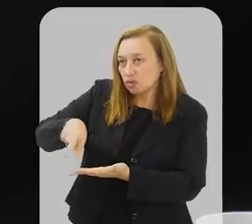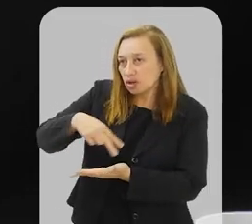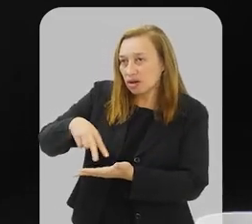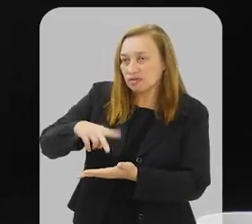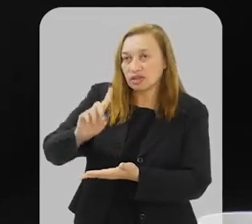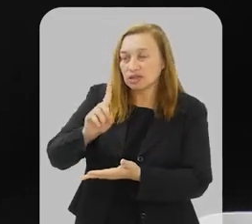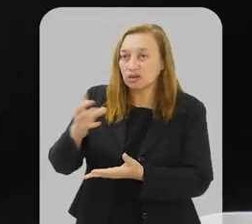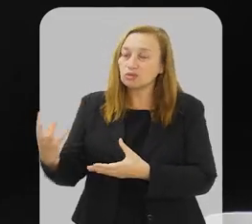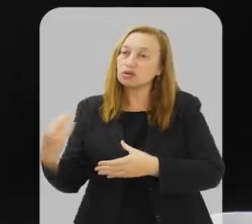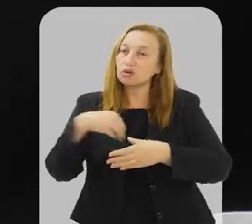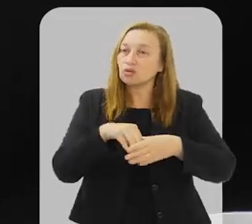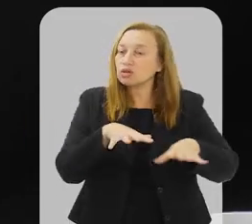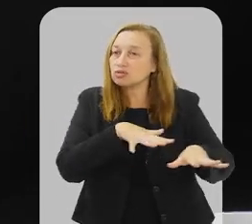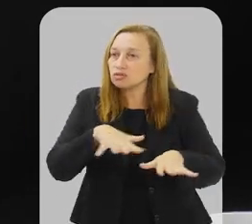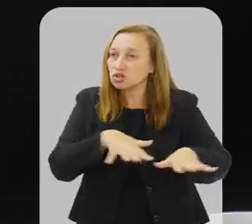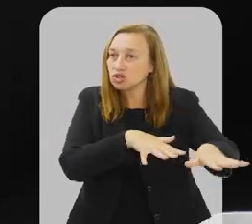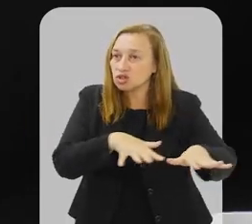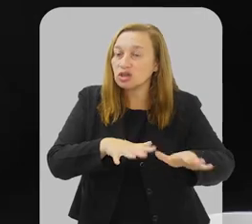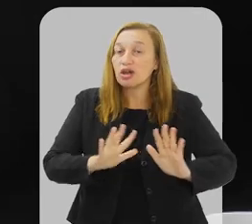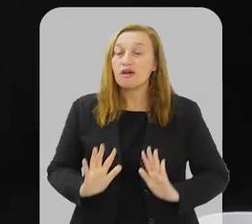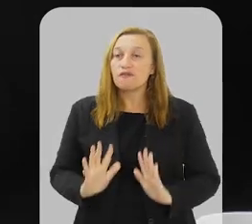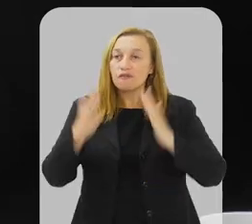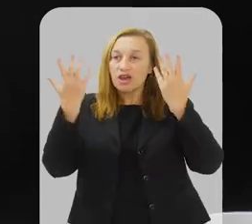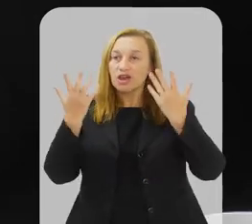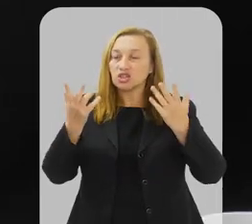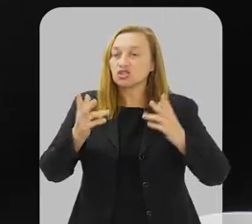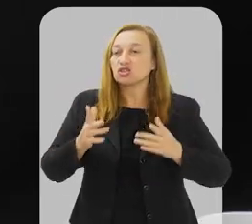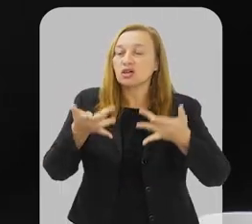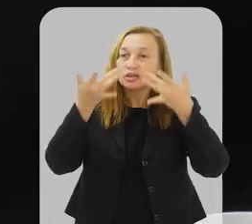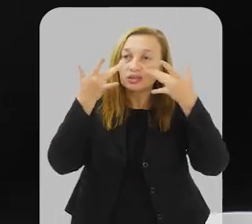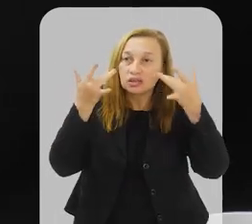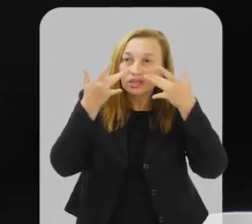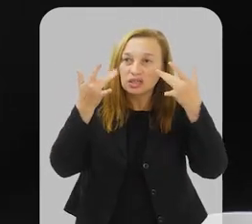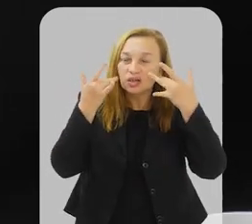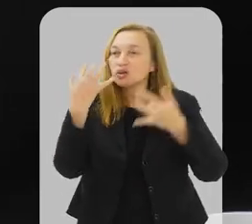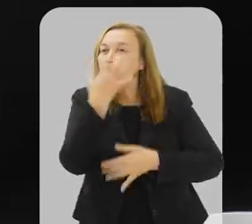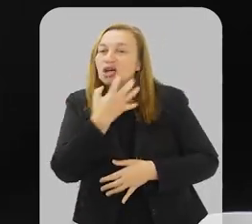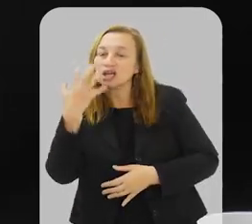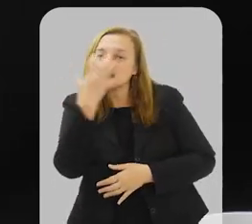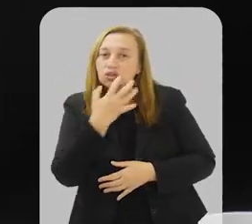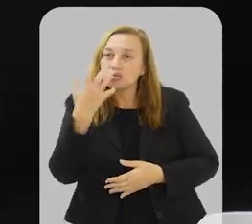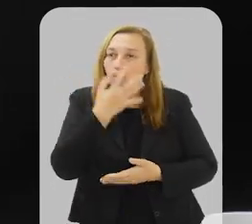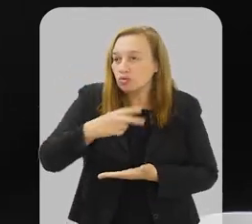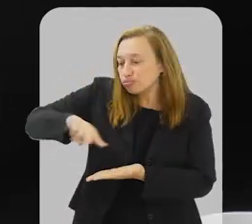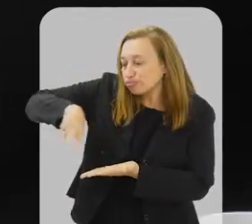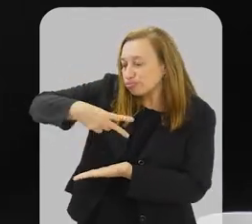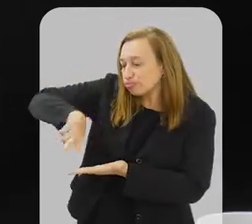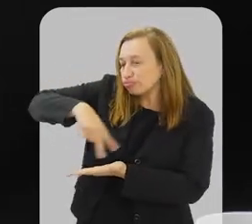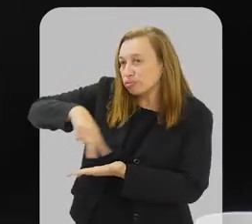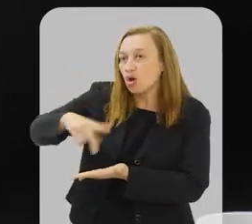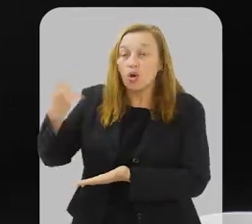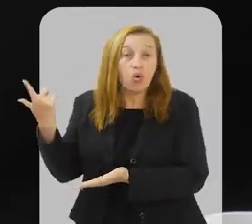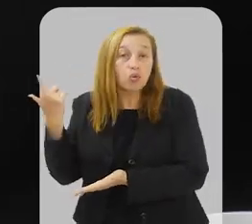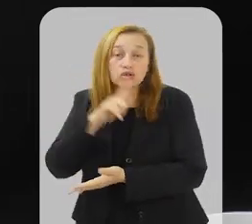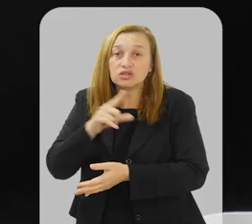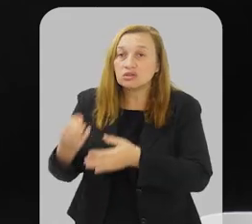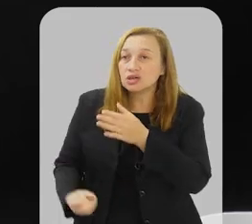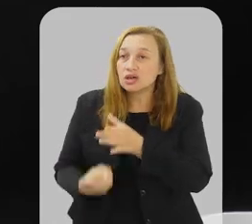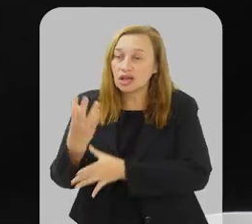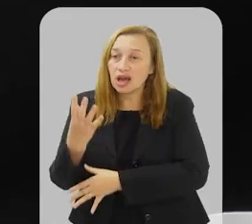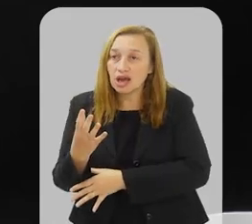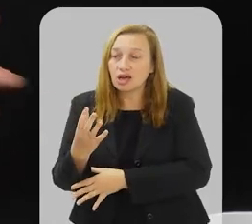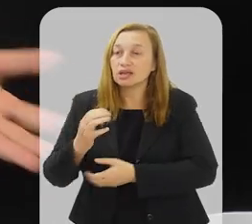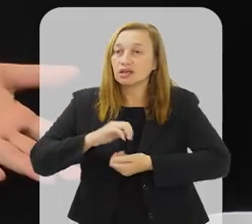enredos que eu sempre tem um evento coreográfico festa de protótipo que sempre é um evento teatral com atores cantores da bailarinos enfim eu